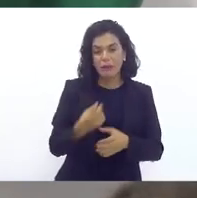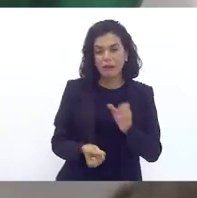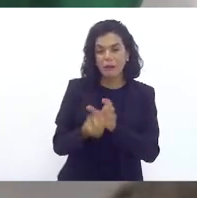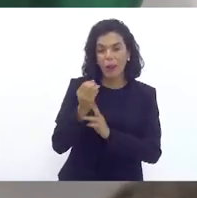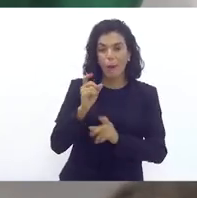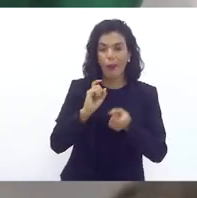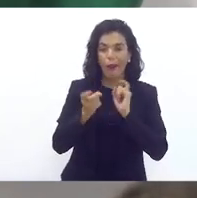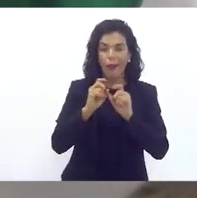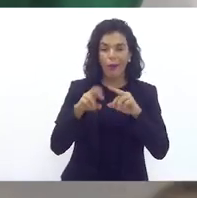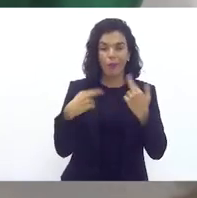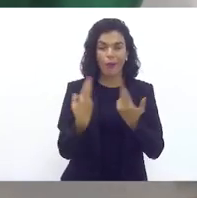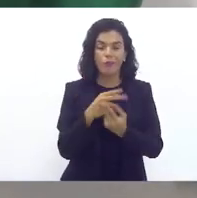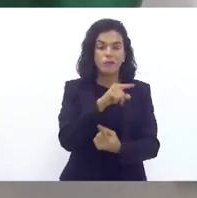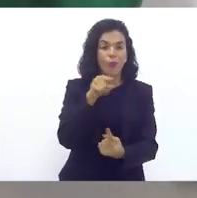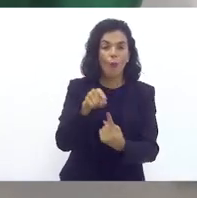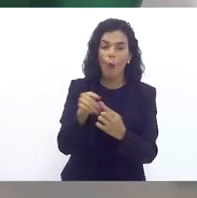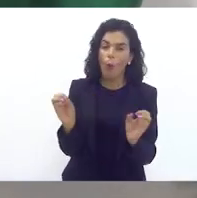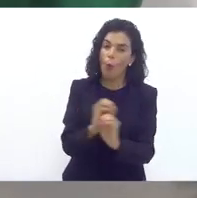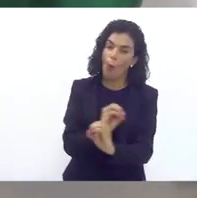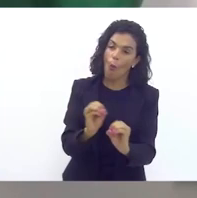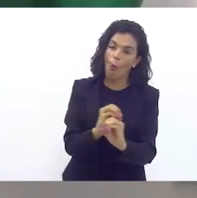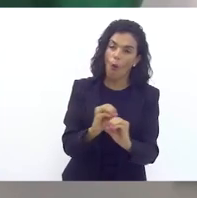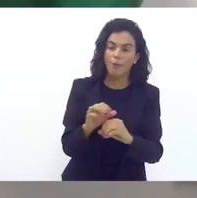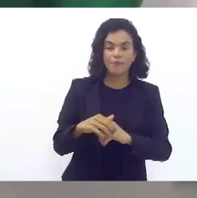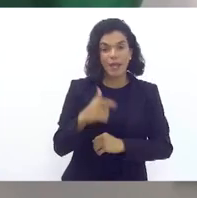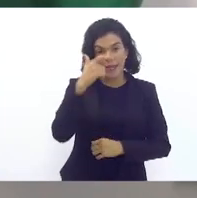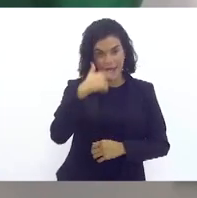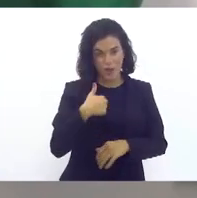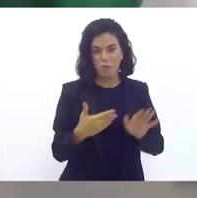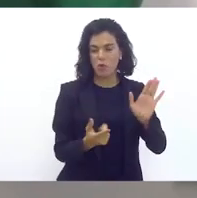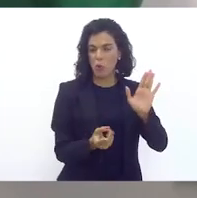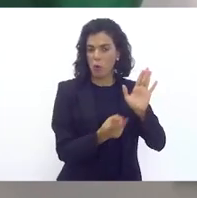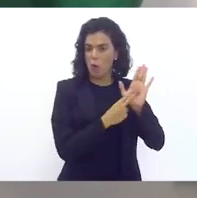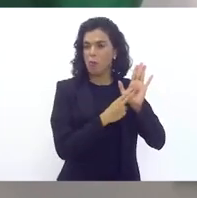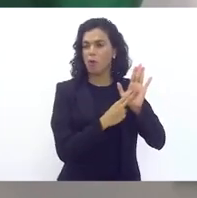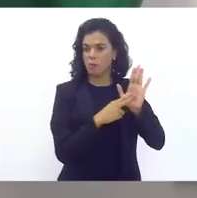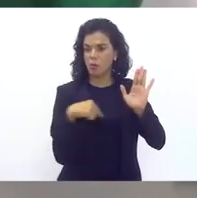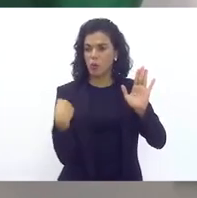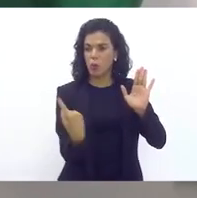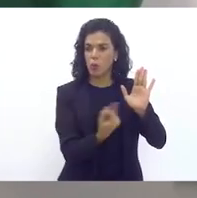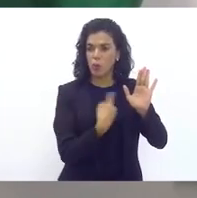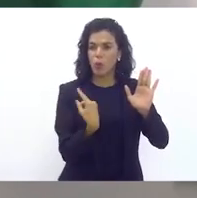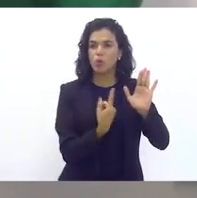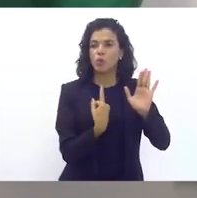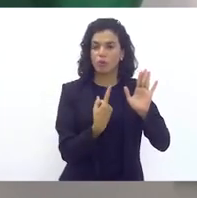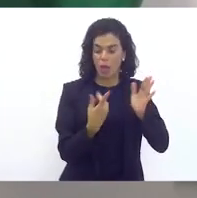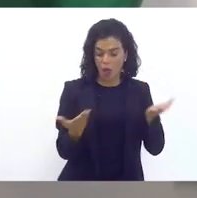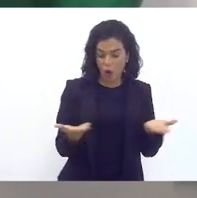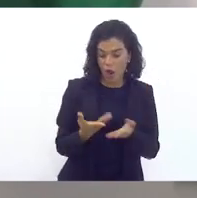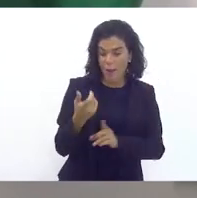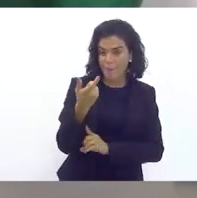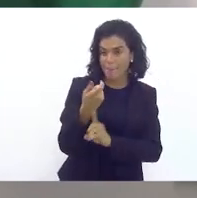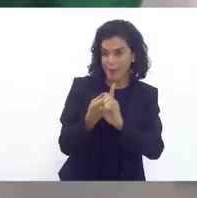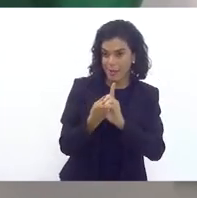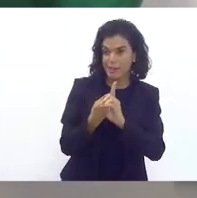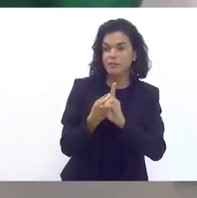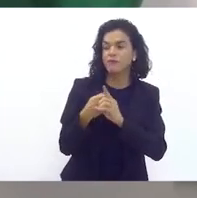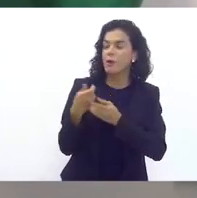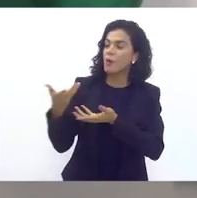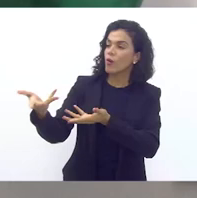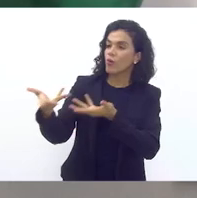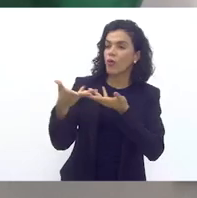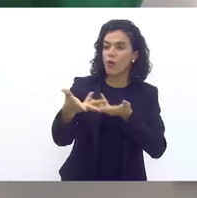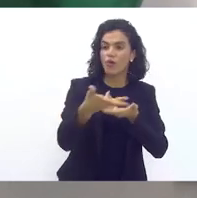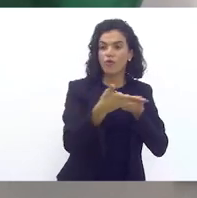sem objetividade. E eu me comprometo aqui com todos que ainda esse mês nós vamos chamar a